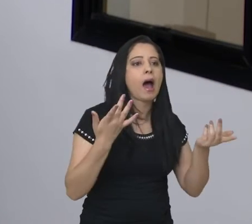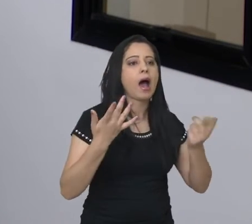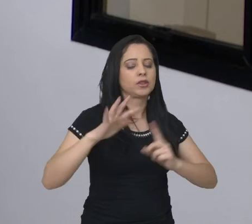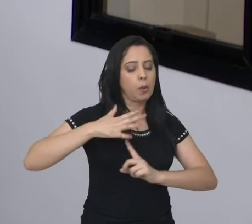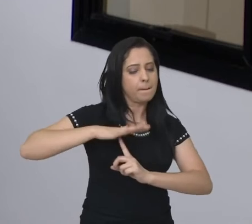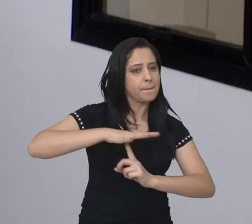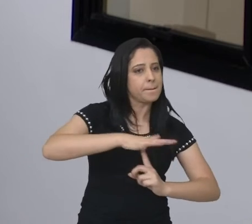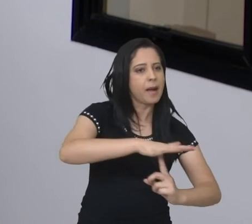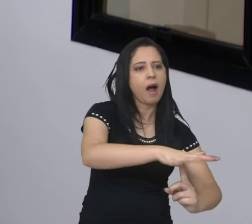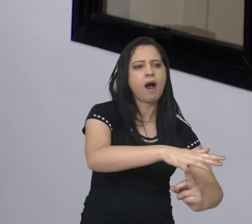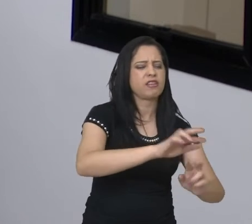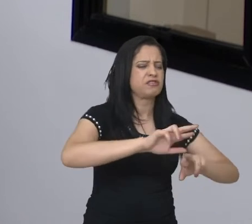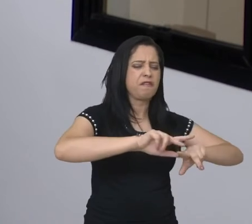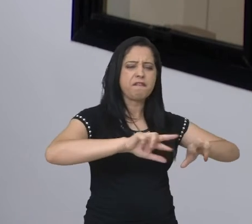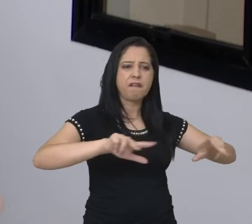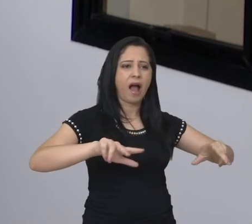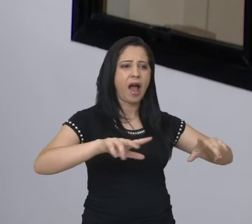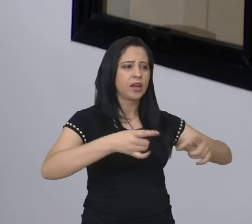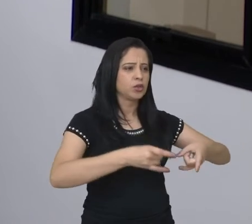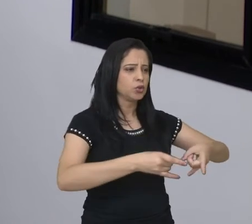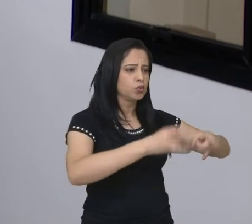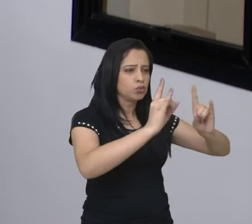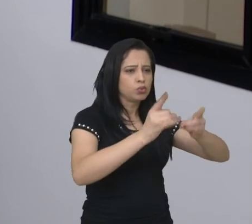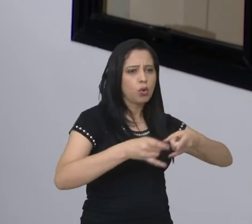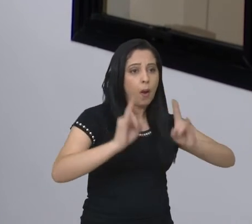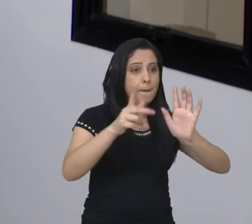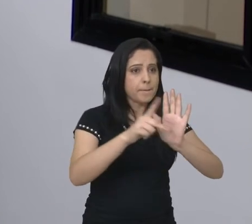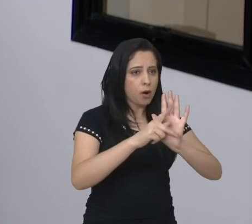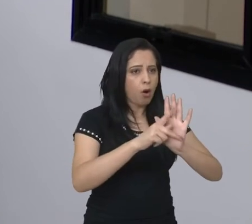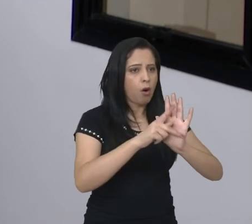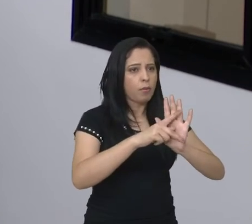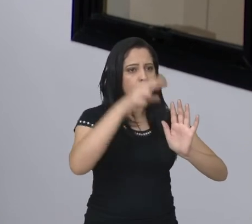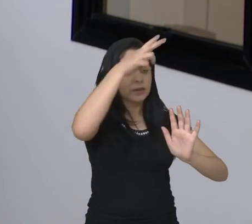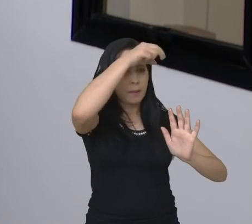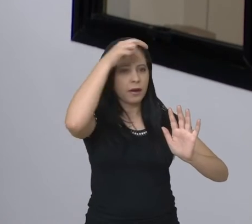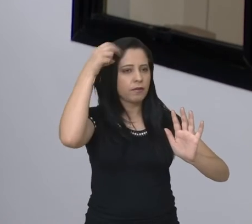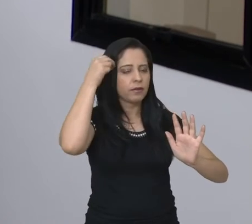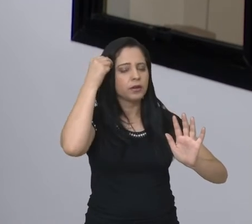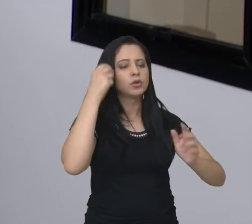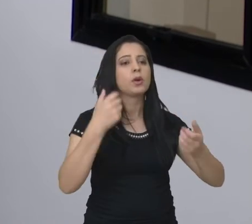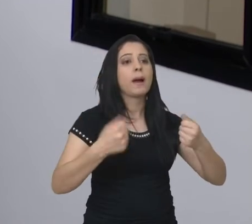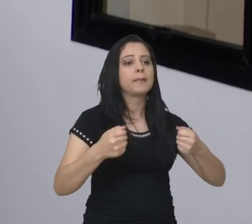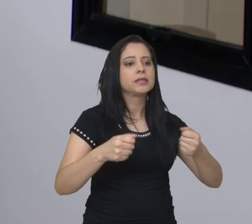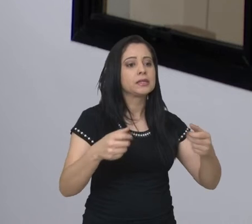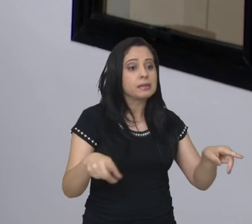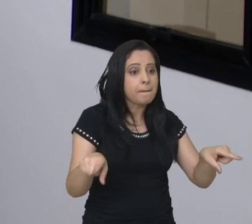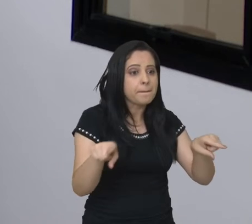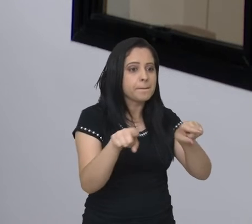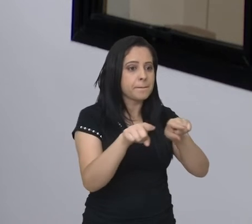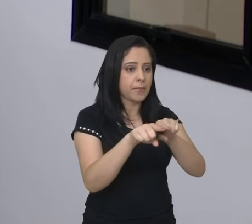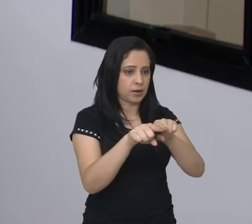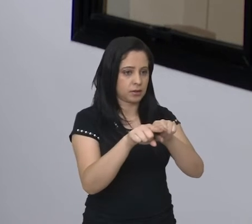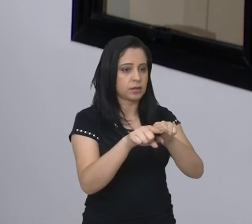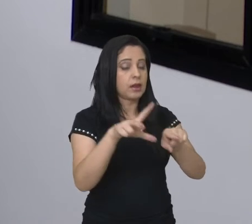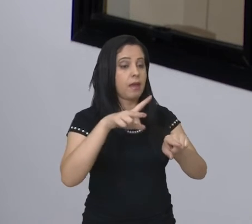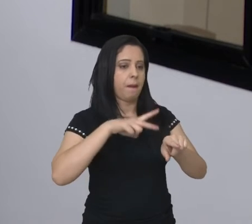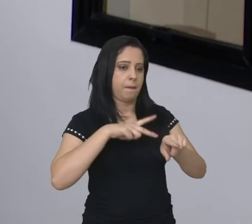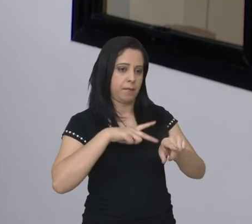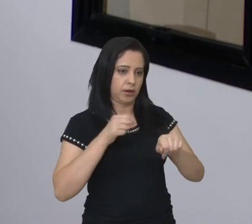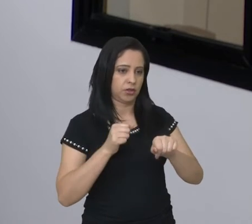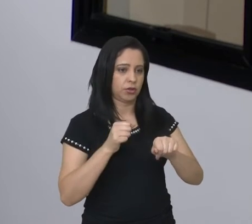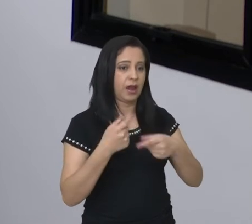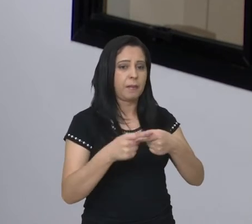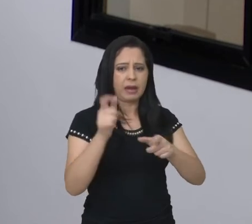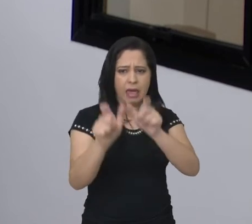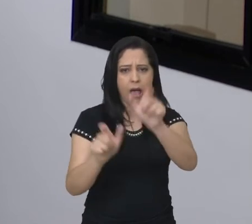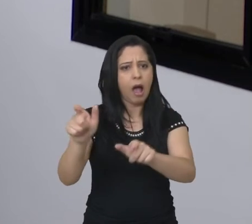museus, teatros, parques públicos, enfim, prédios históricos em geral e equipamentos públicos